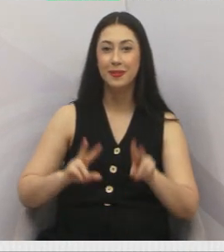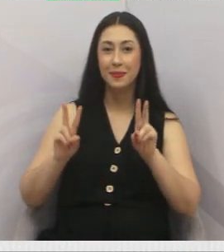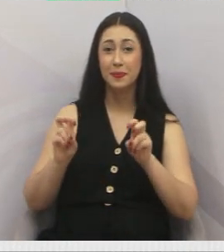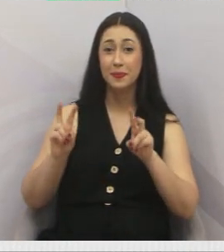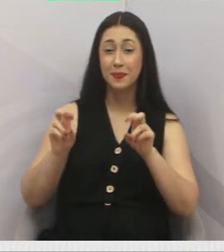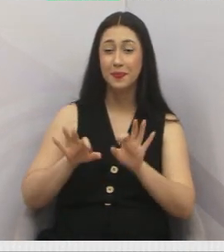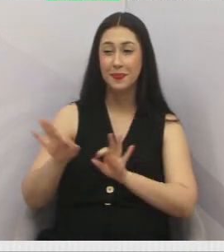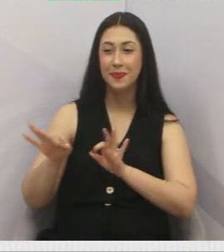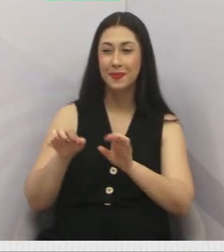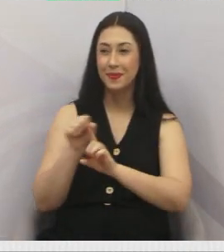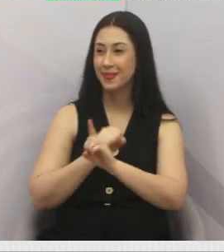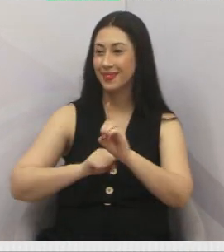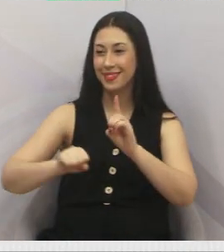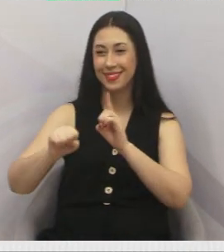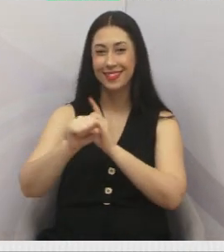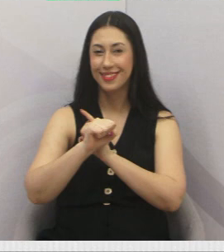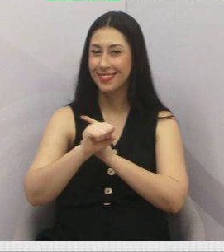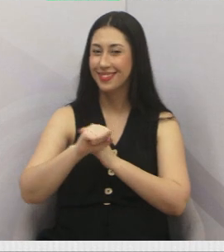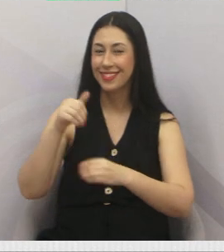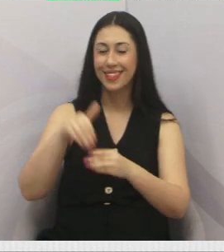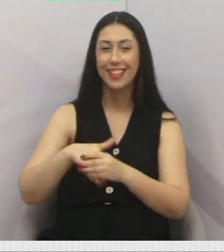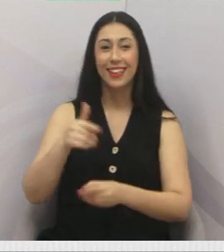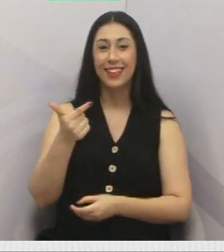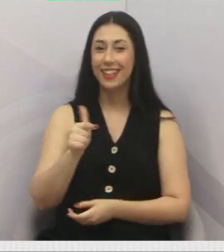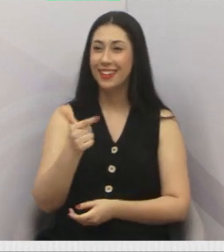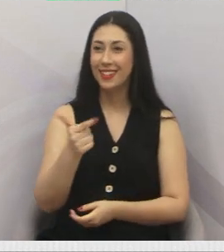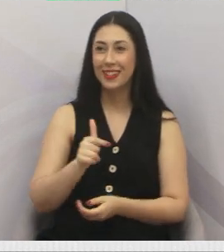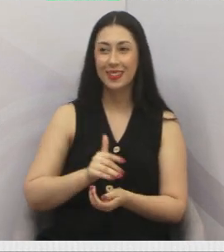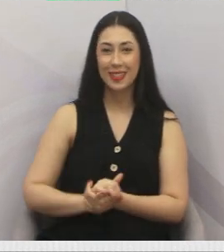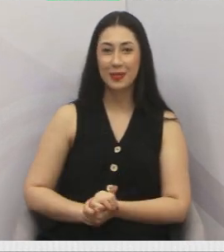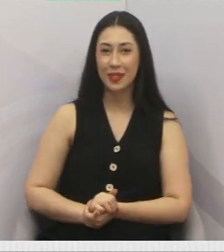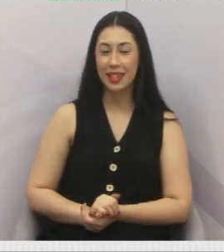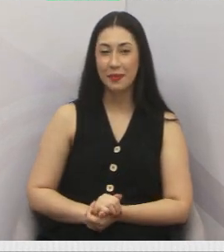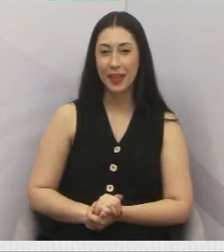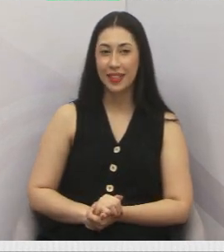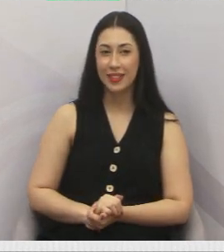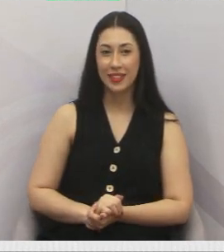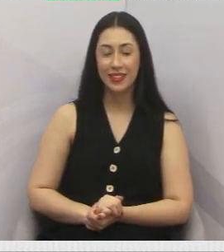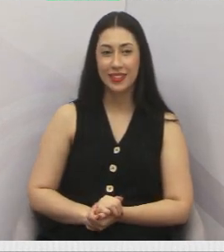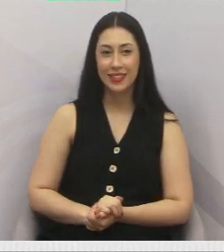Segmento Organização da Sociedade Civil, voto em branco.